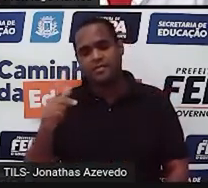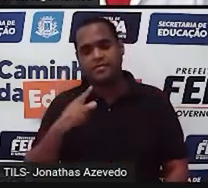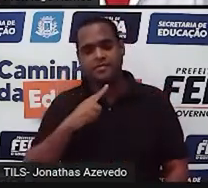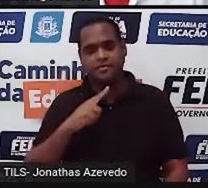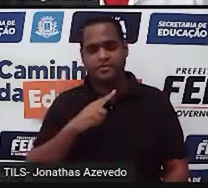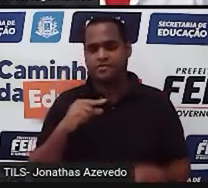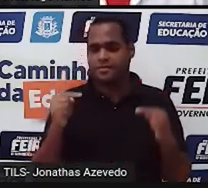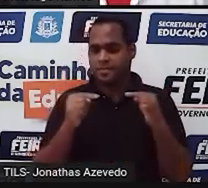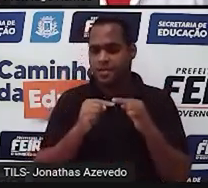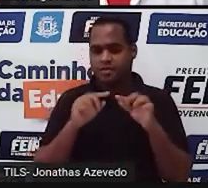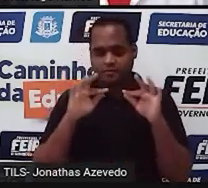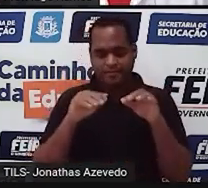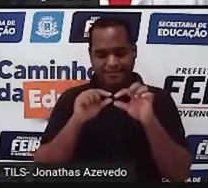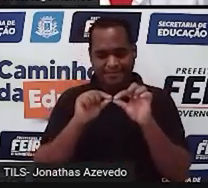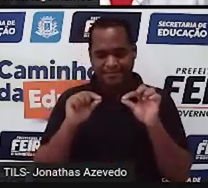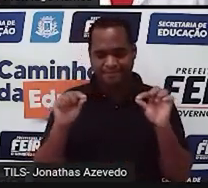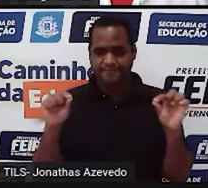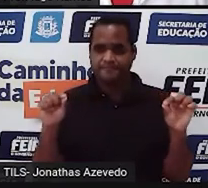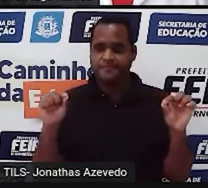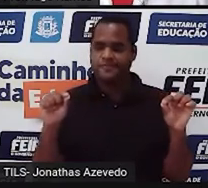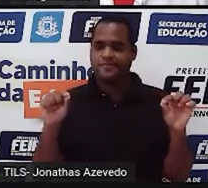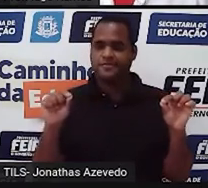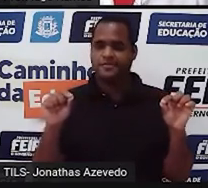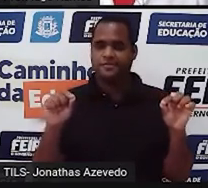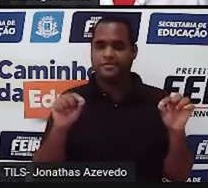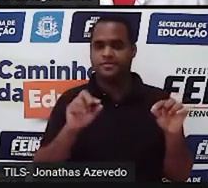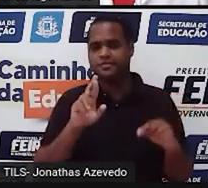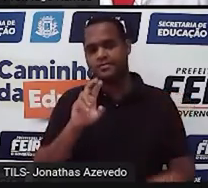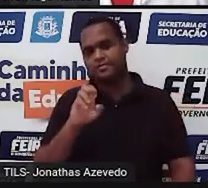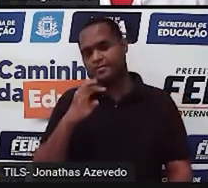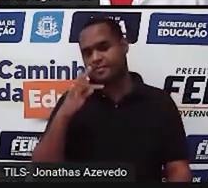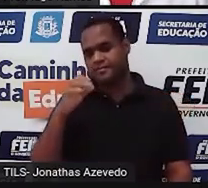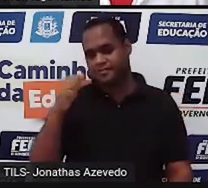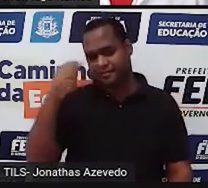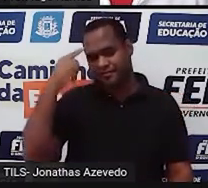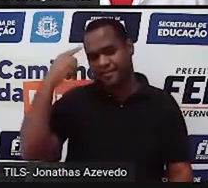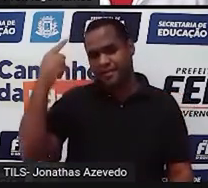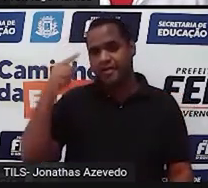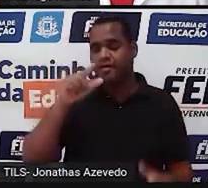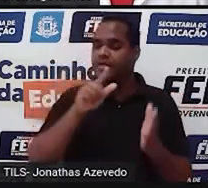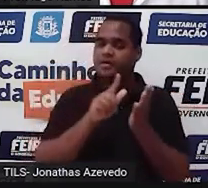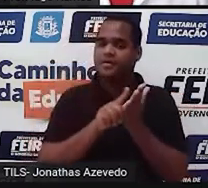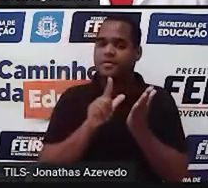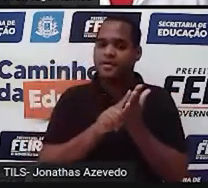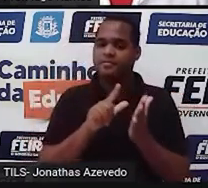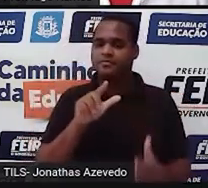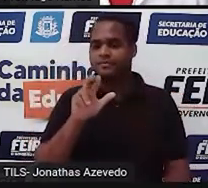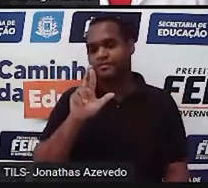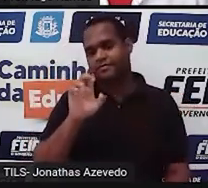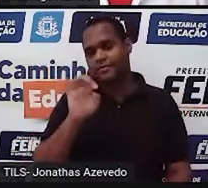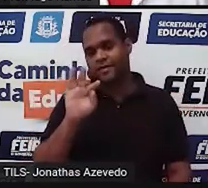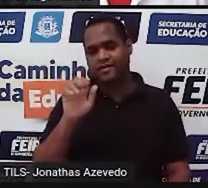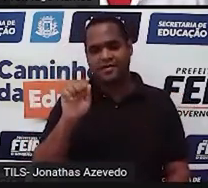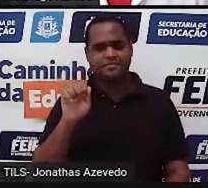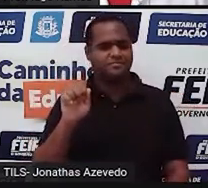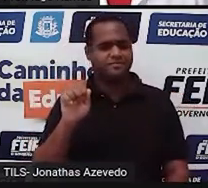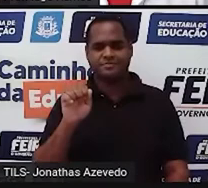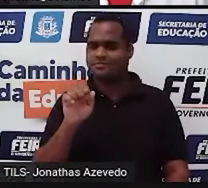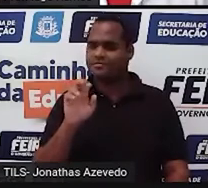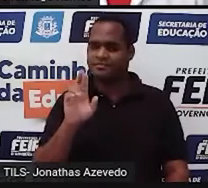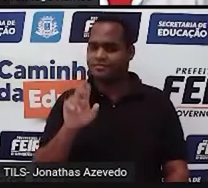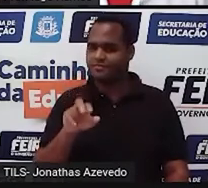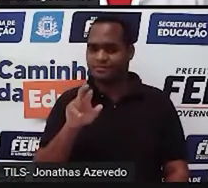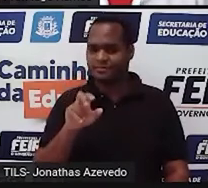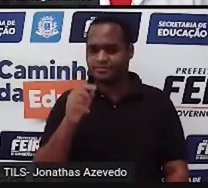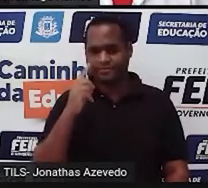isso é uma reta por isso esse risco que a gente faz né no papel usando uma régua não é uma reta